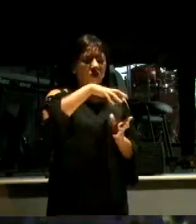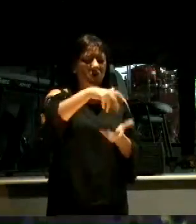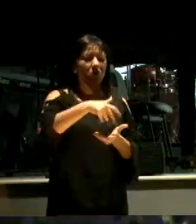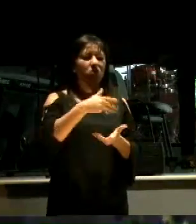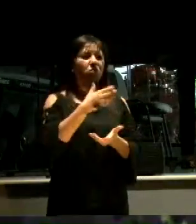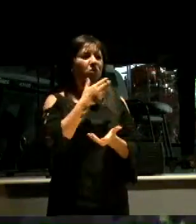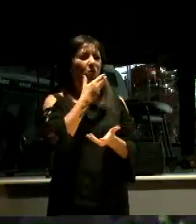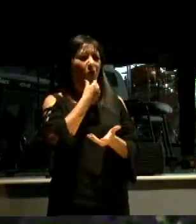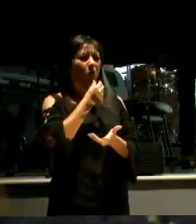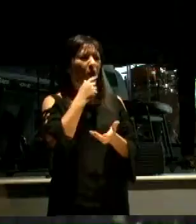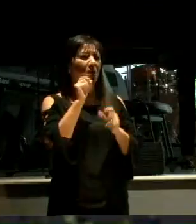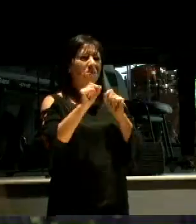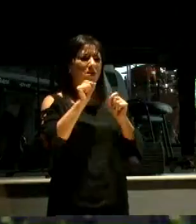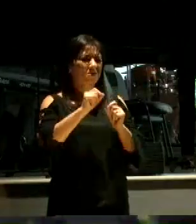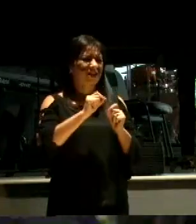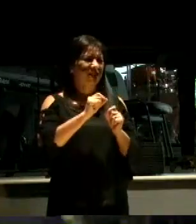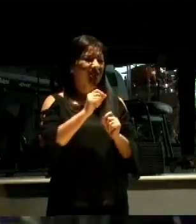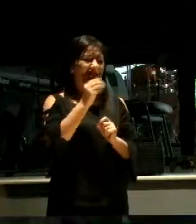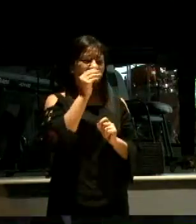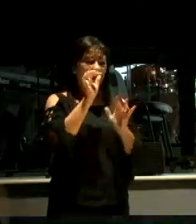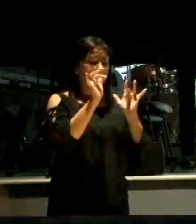as famílias,